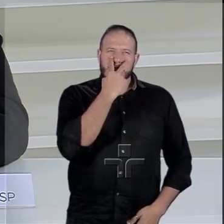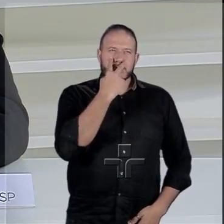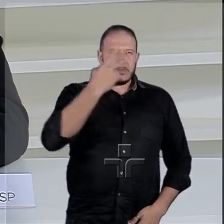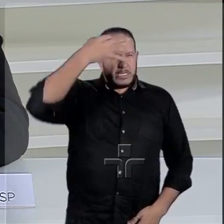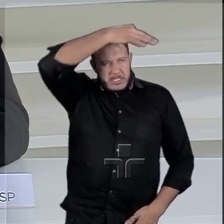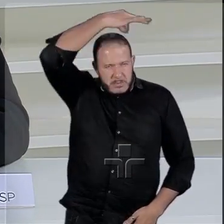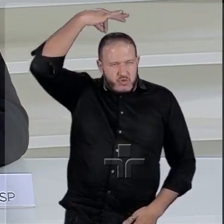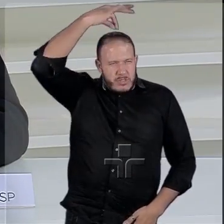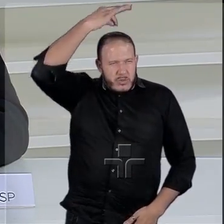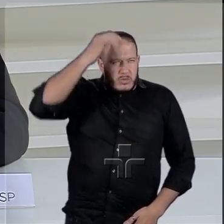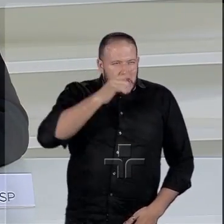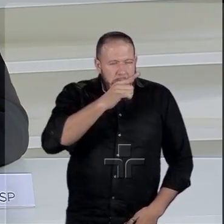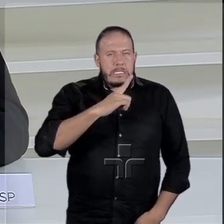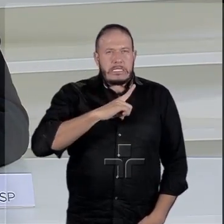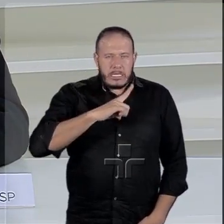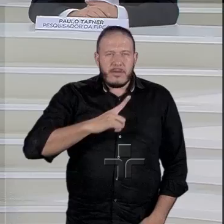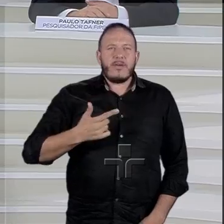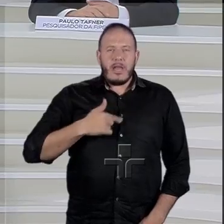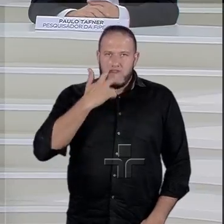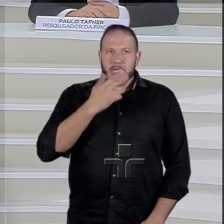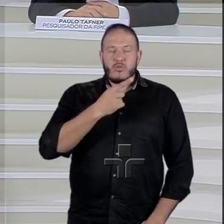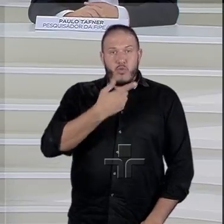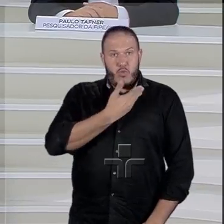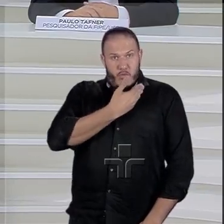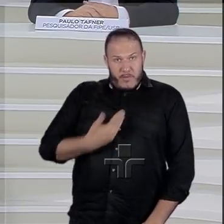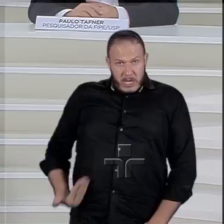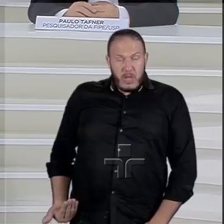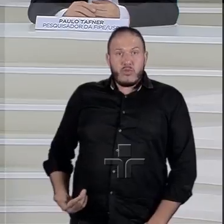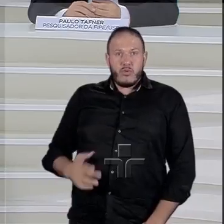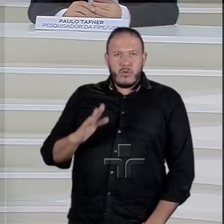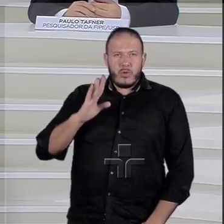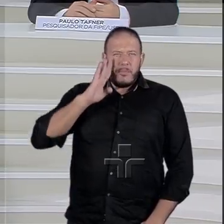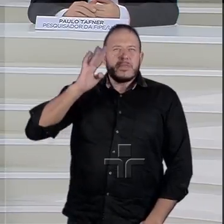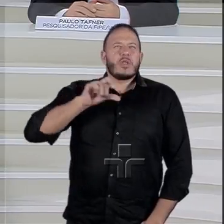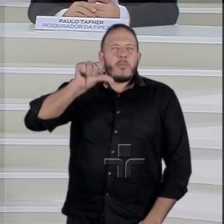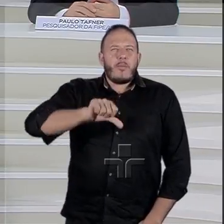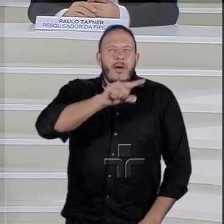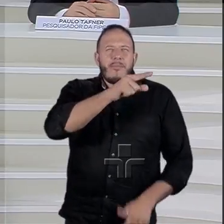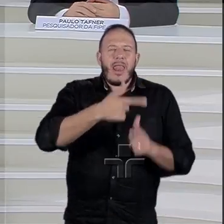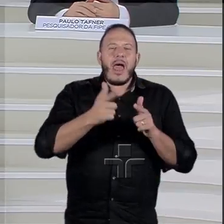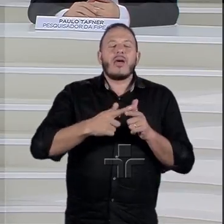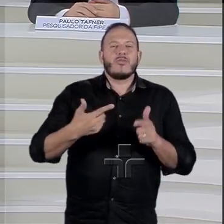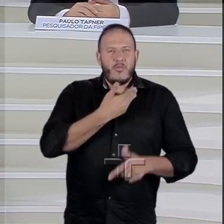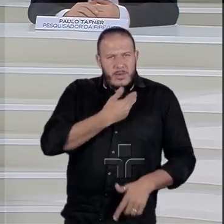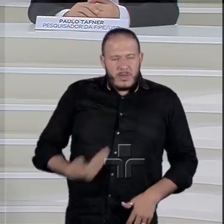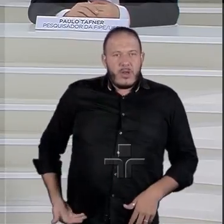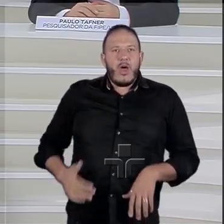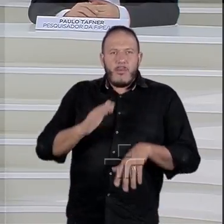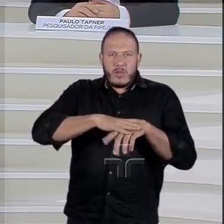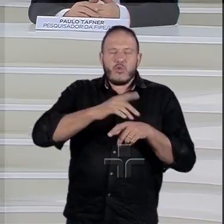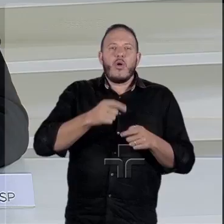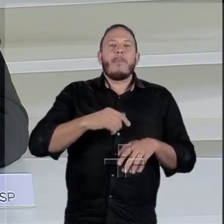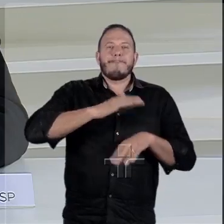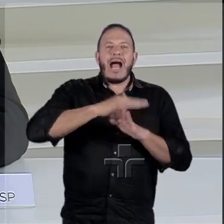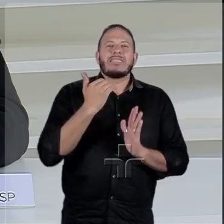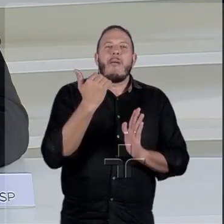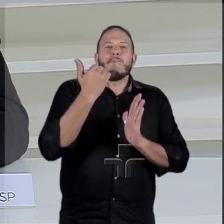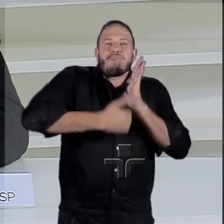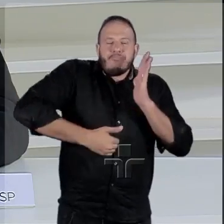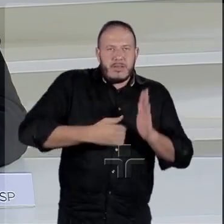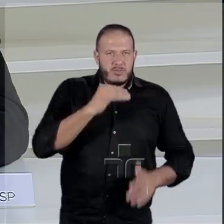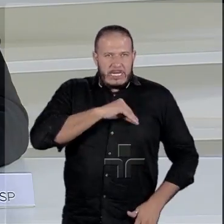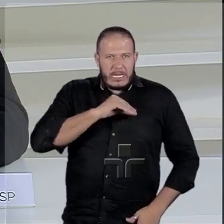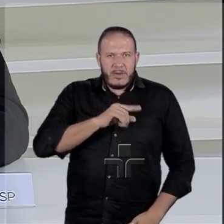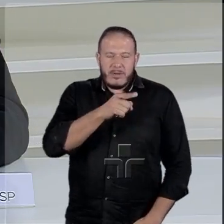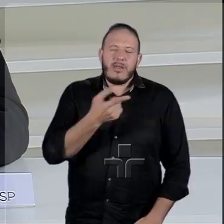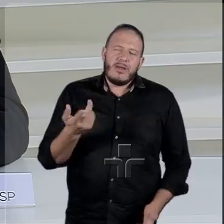enfim, está tudo lá. O governador, justamente, o estopim foi que o governador aumentou a contribuição, né? Na verdade, o governador